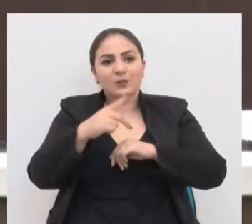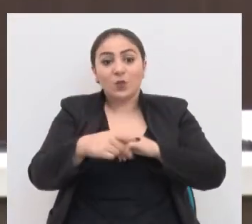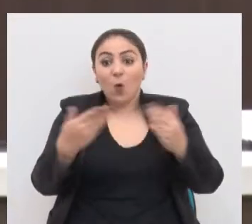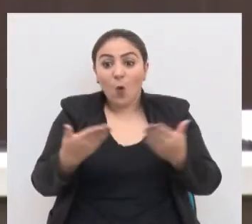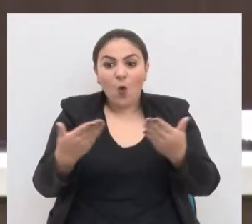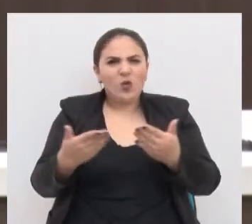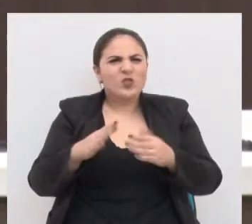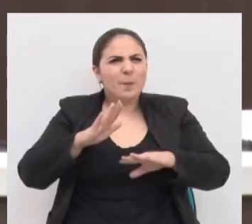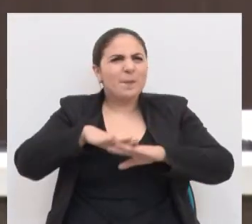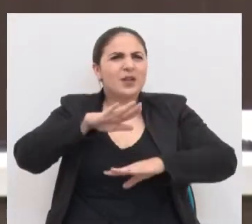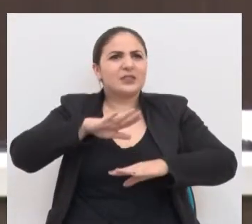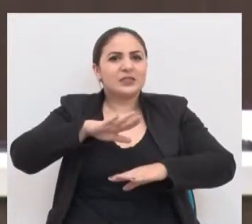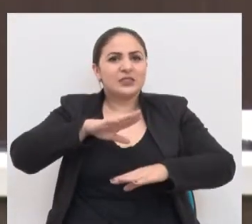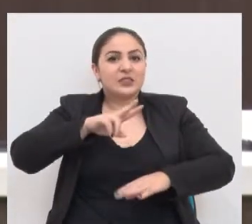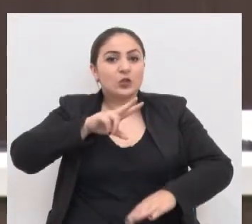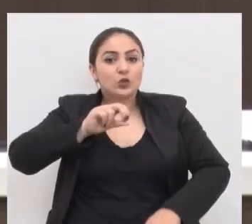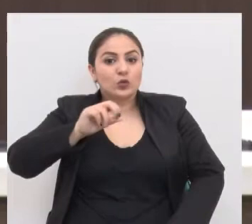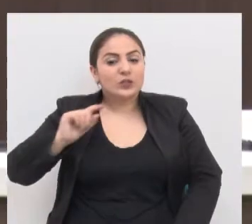hoje passa de